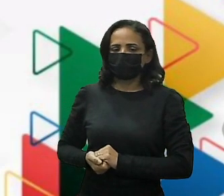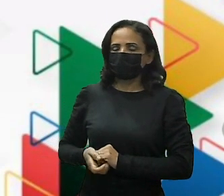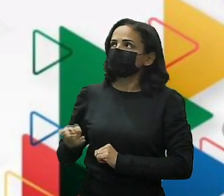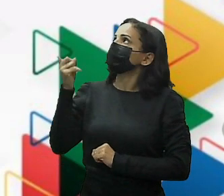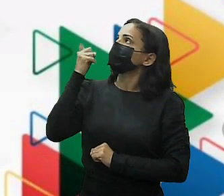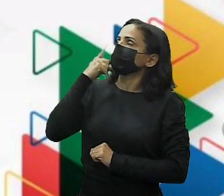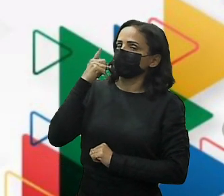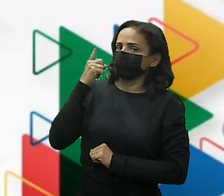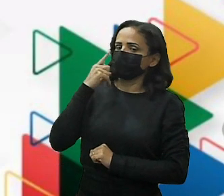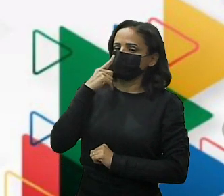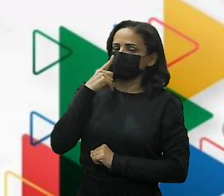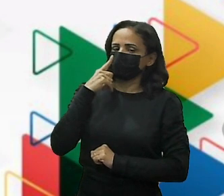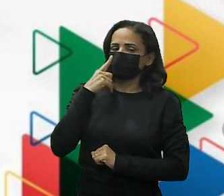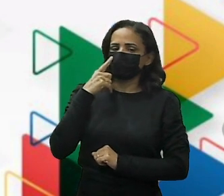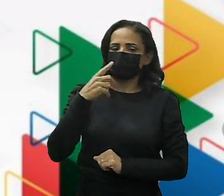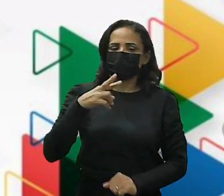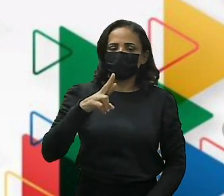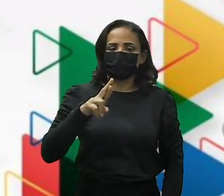tá aqui, Rodrigo,